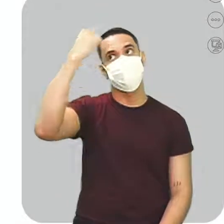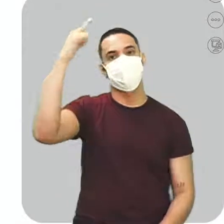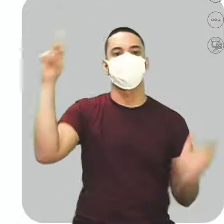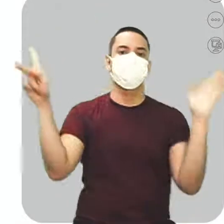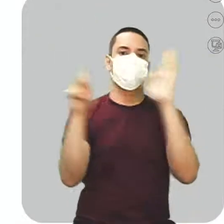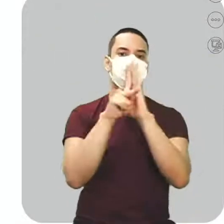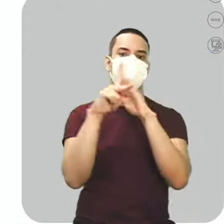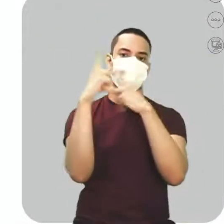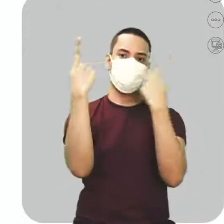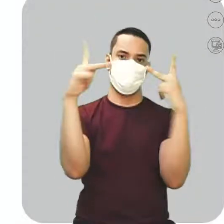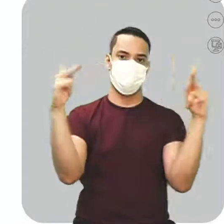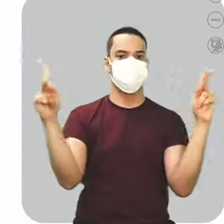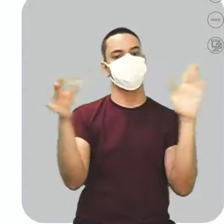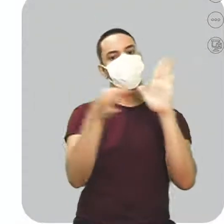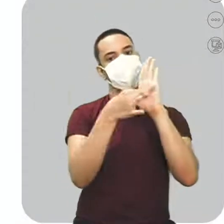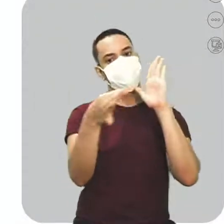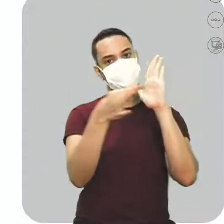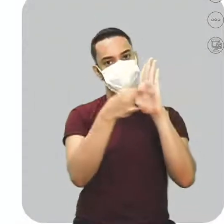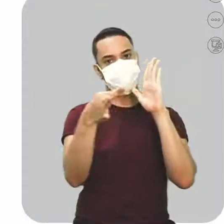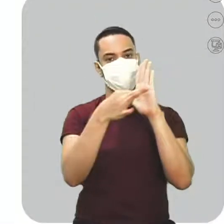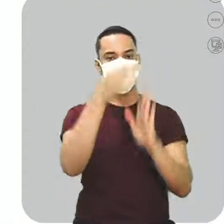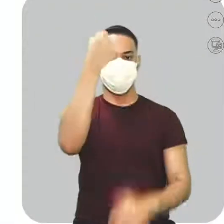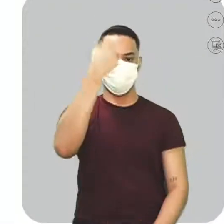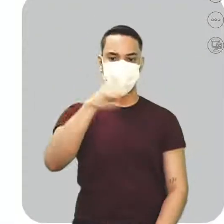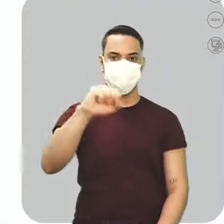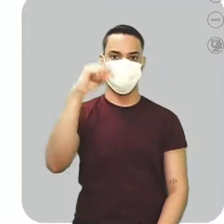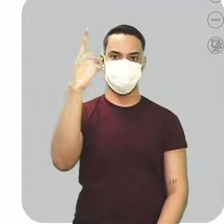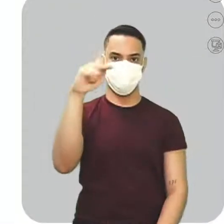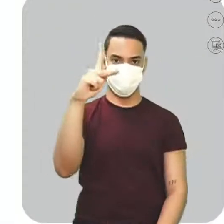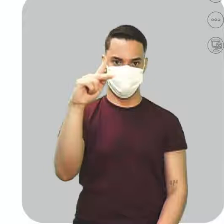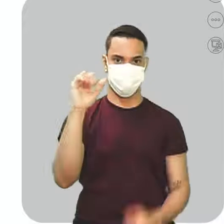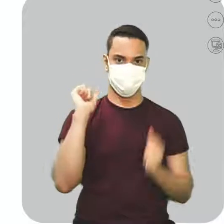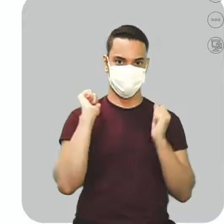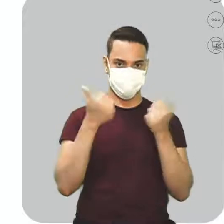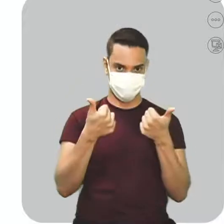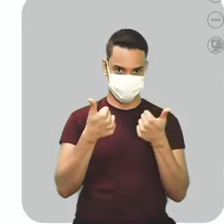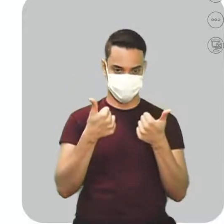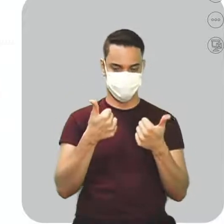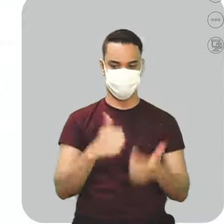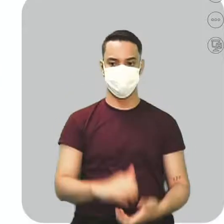ideia, a sua opinião que vai ser defendida. Beleza?